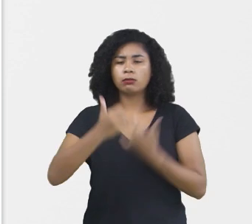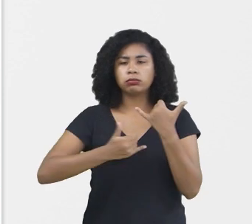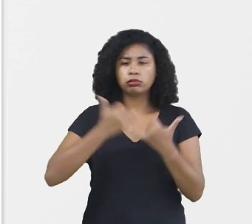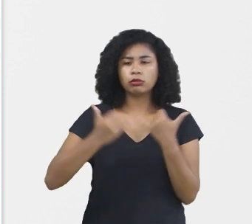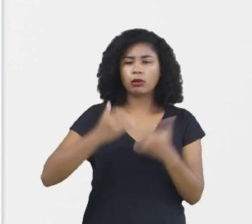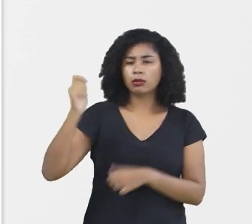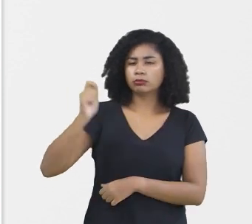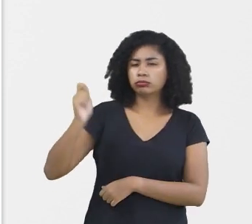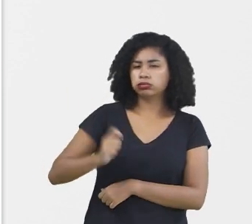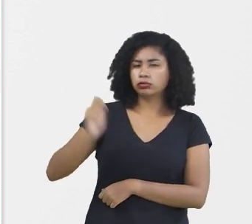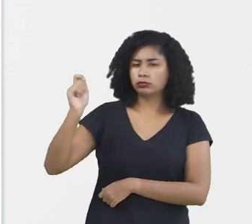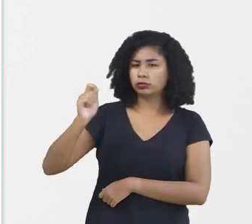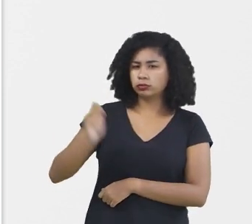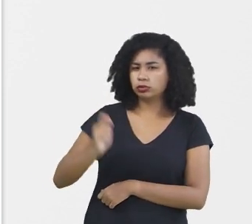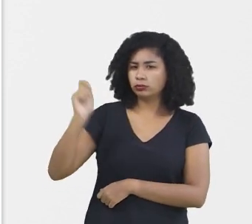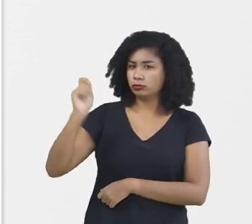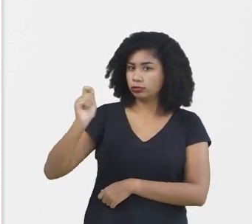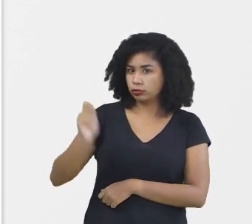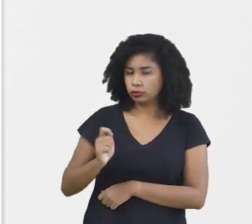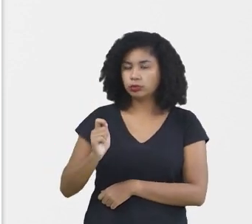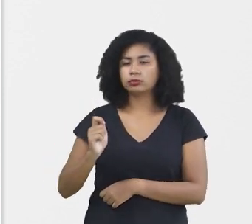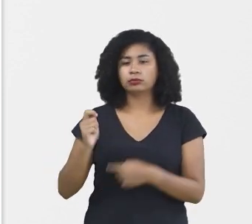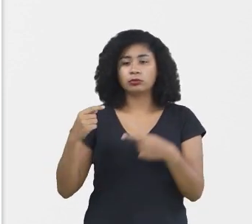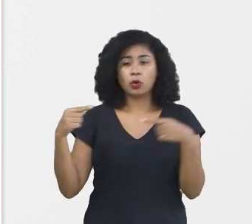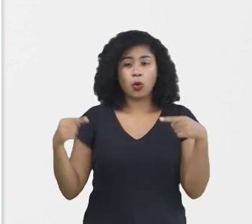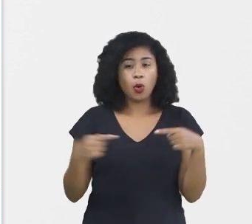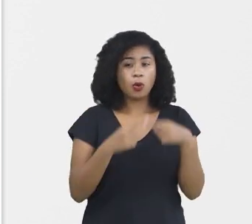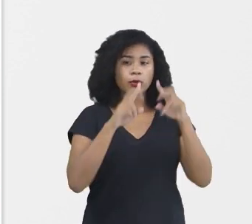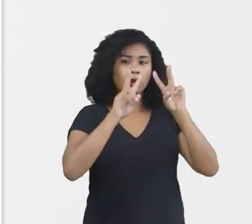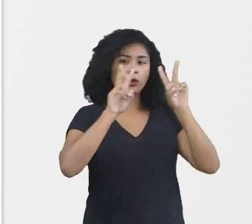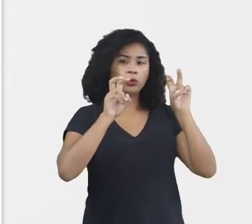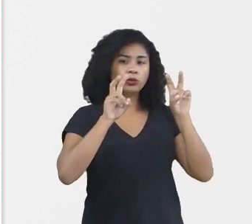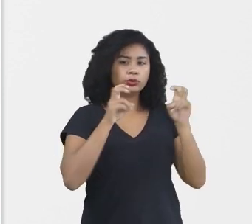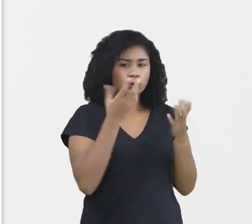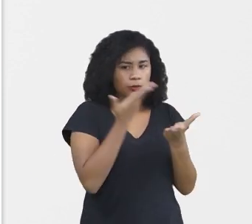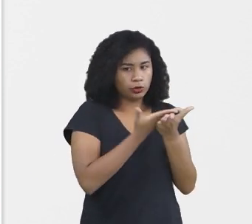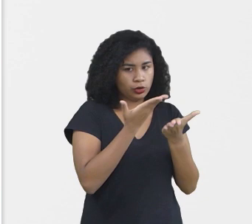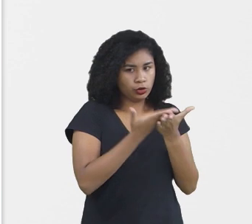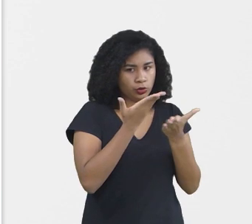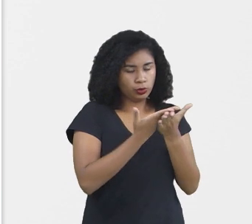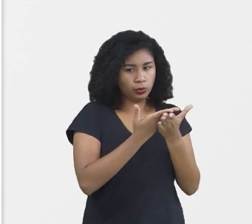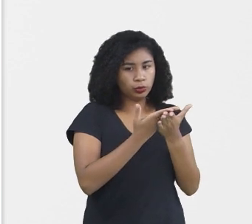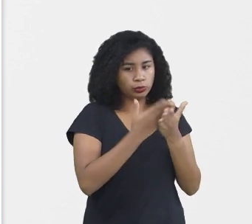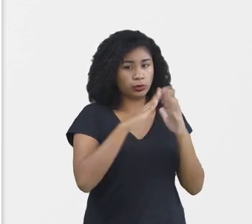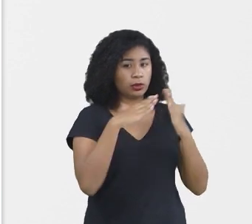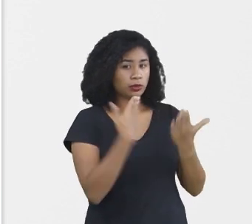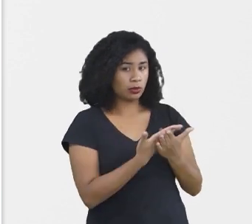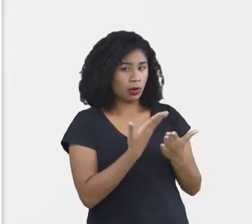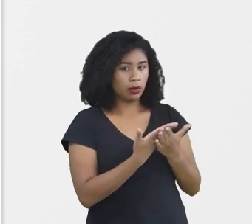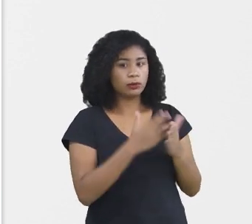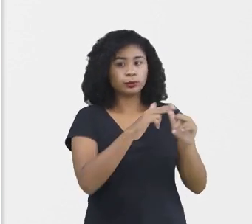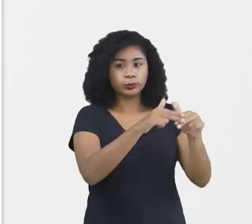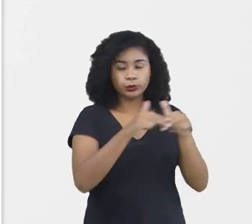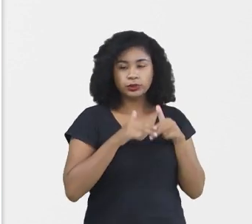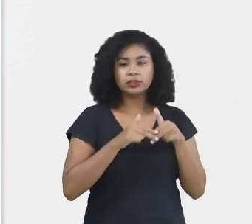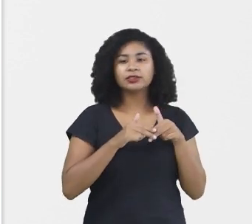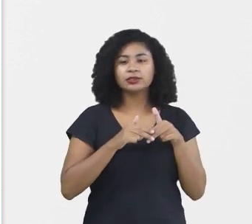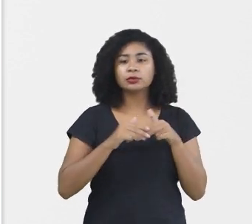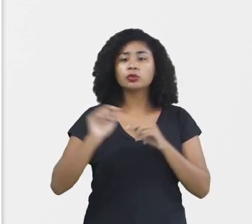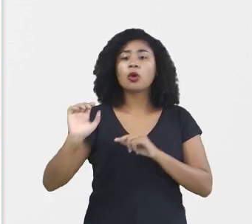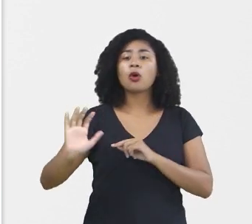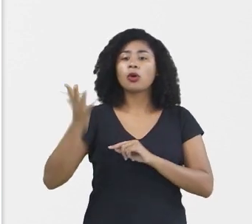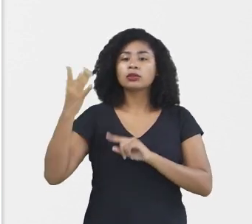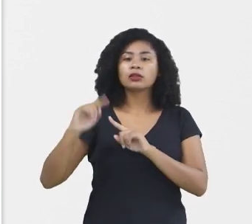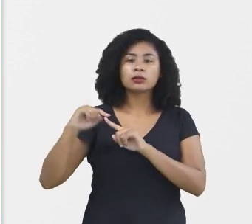está ligada ao que se era discutido nas disciplinas, a consequência de tudo isso é apresentada na letra C. É justamente o aumento